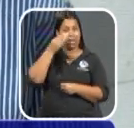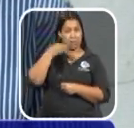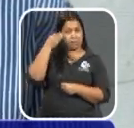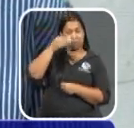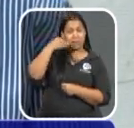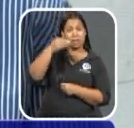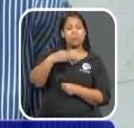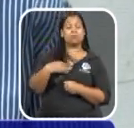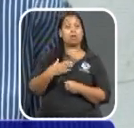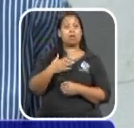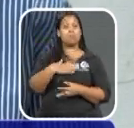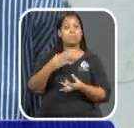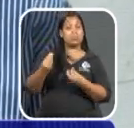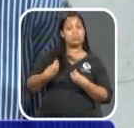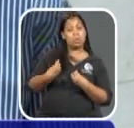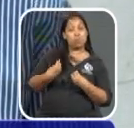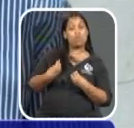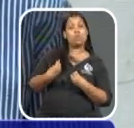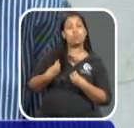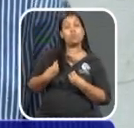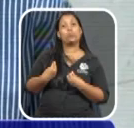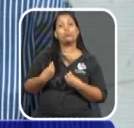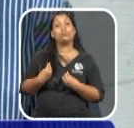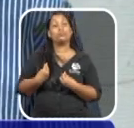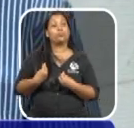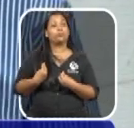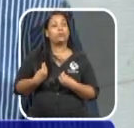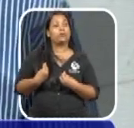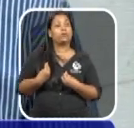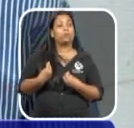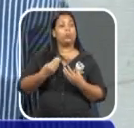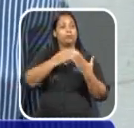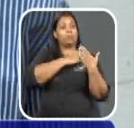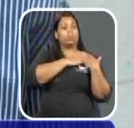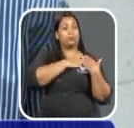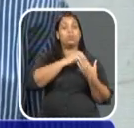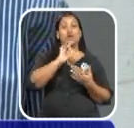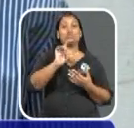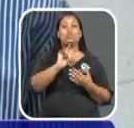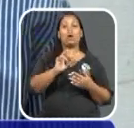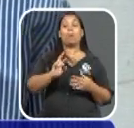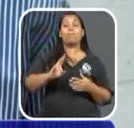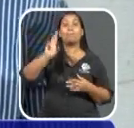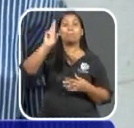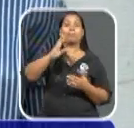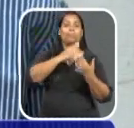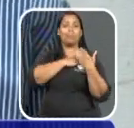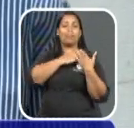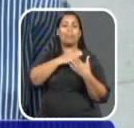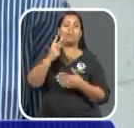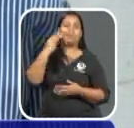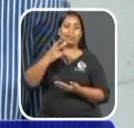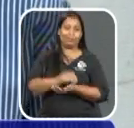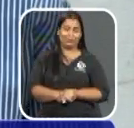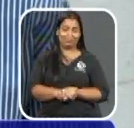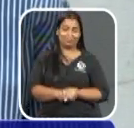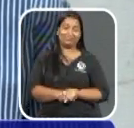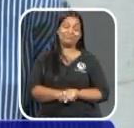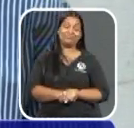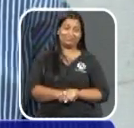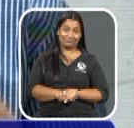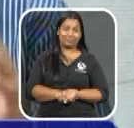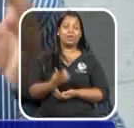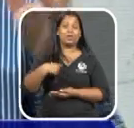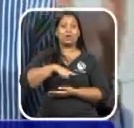ela nos trouxe uma bagagem que nem tudo é afeto ao vereador, né? Nós conversávamos aqui,